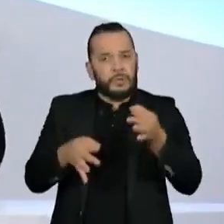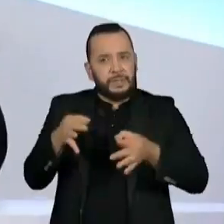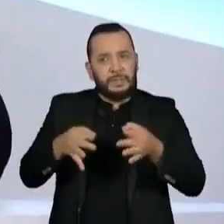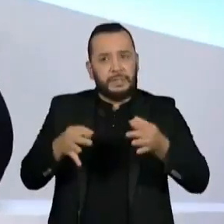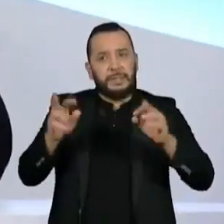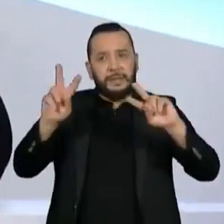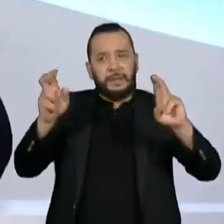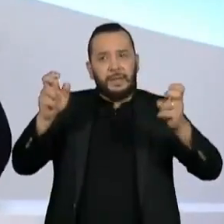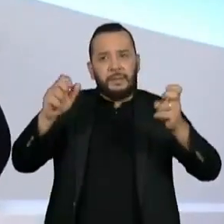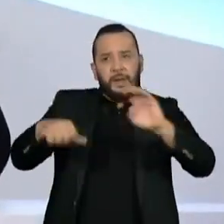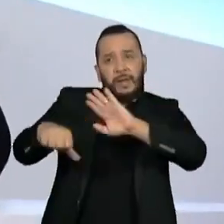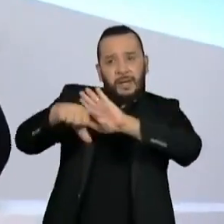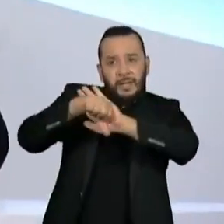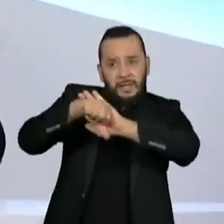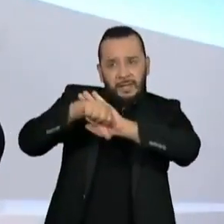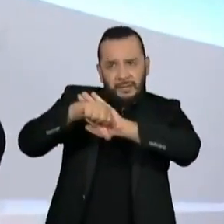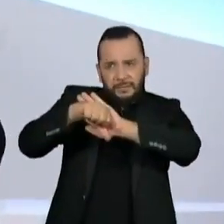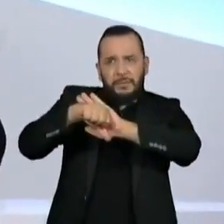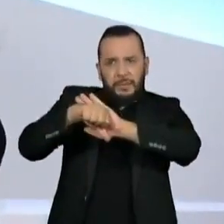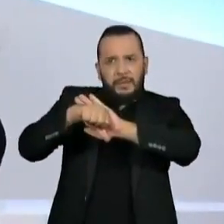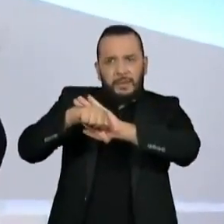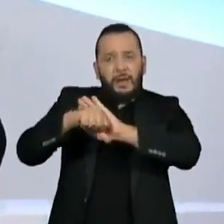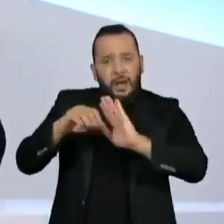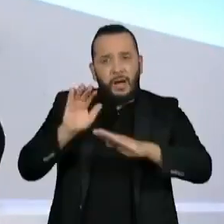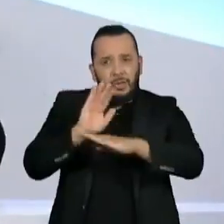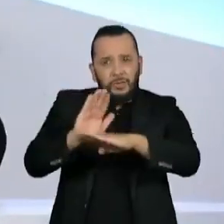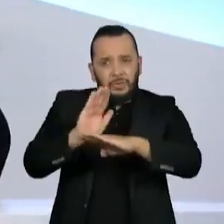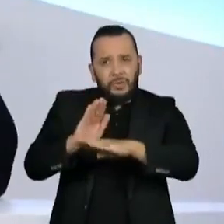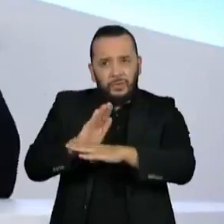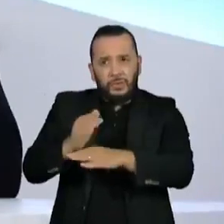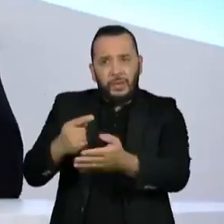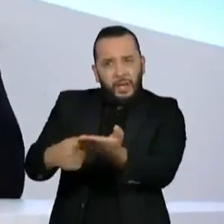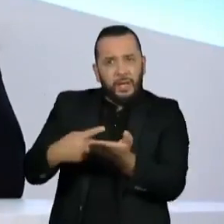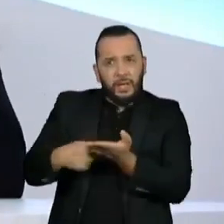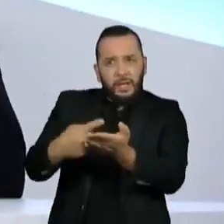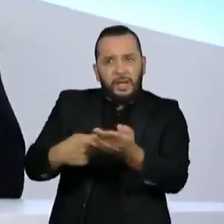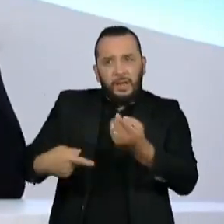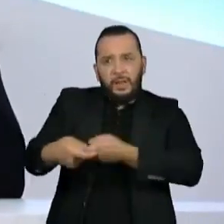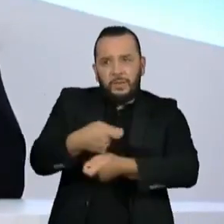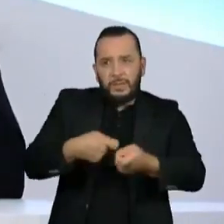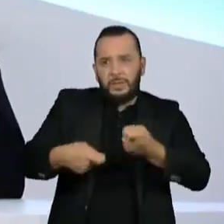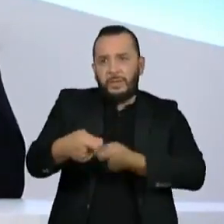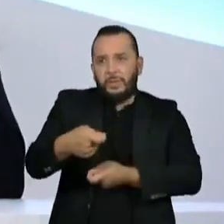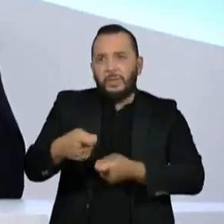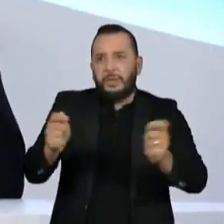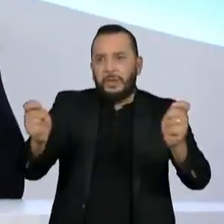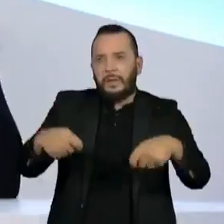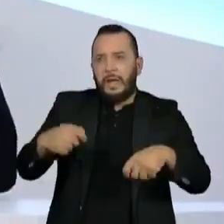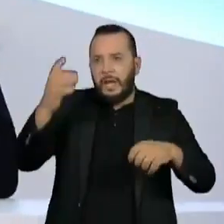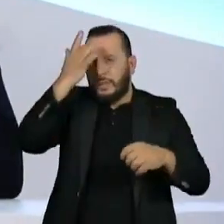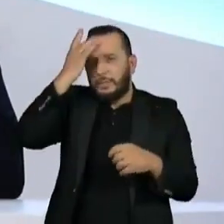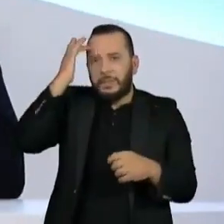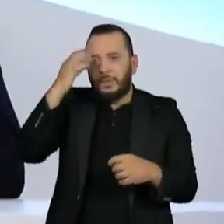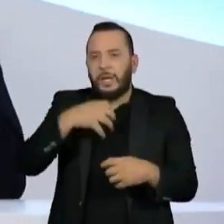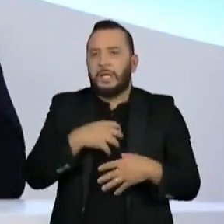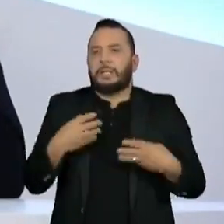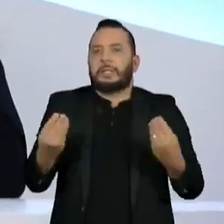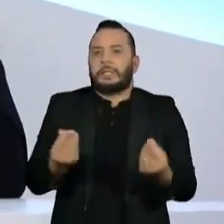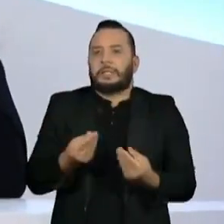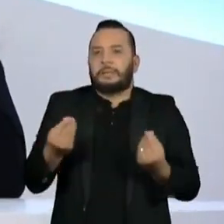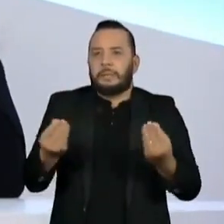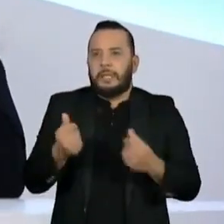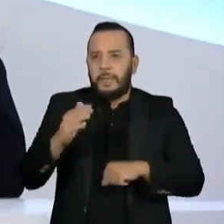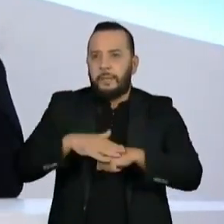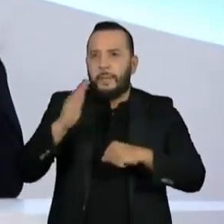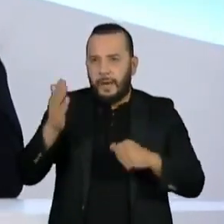climática, de certo modo, facilita as negociações, no sentido de que torna as pessoas mais sensibilizadas